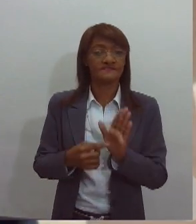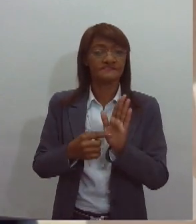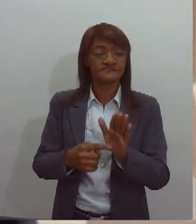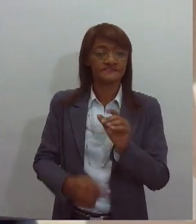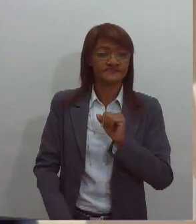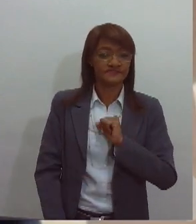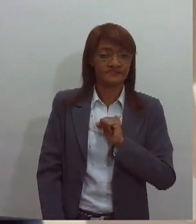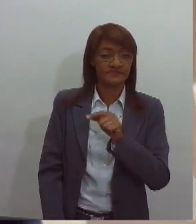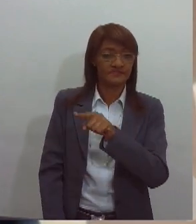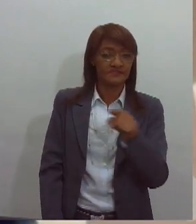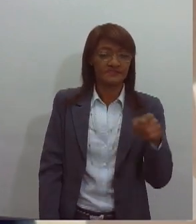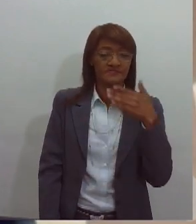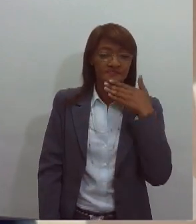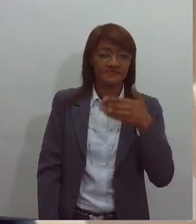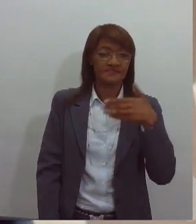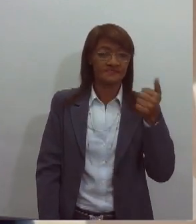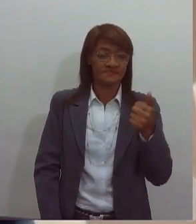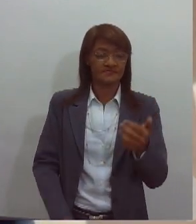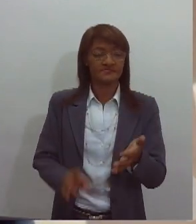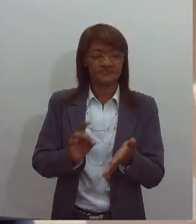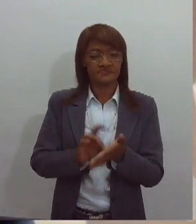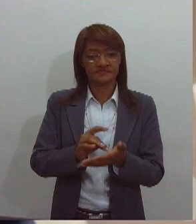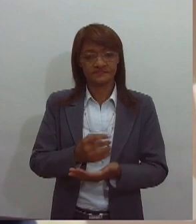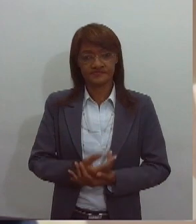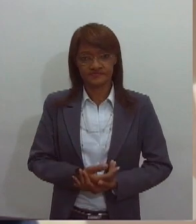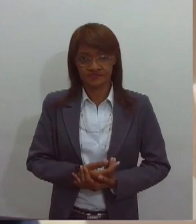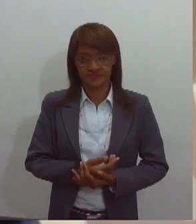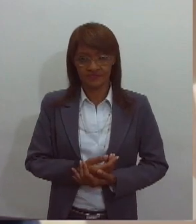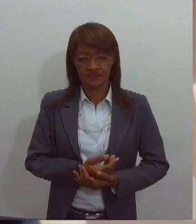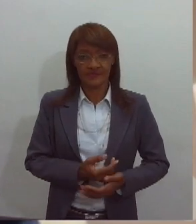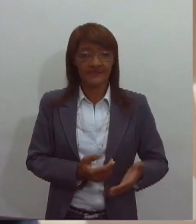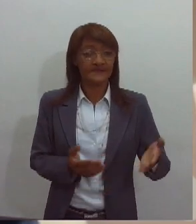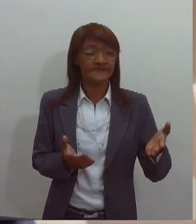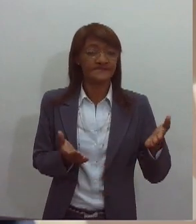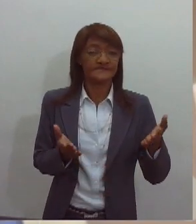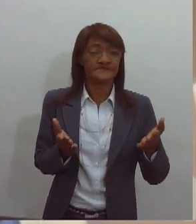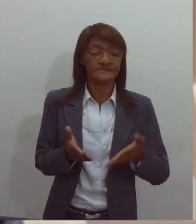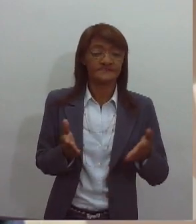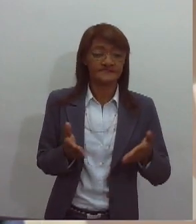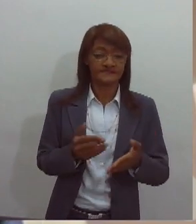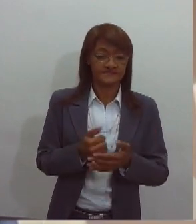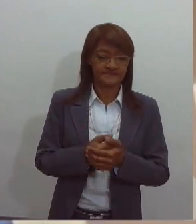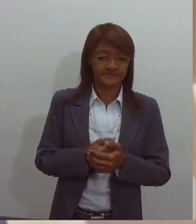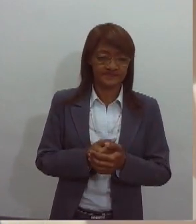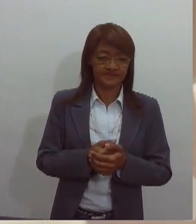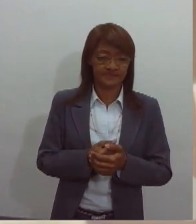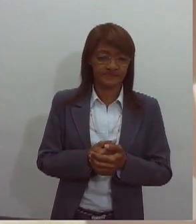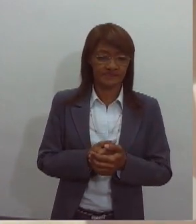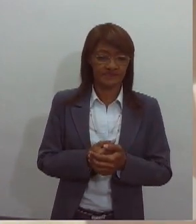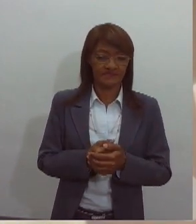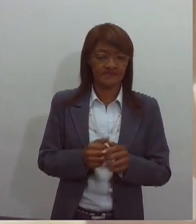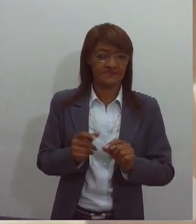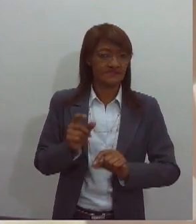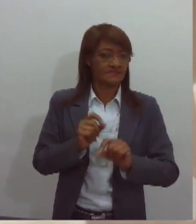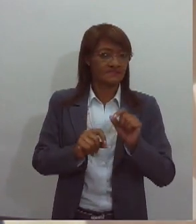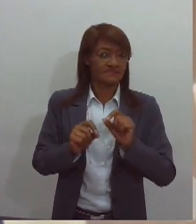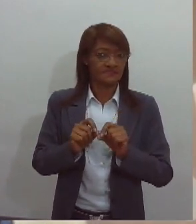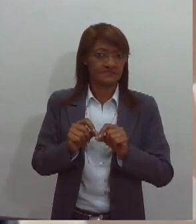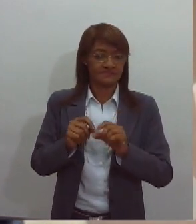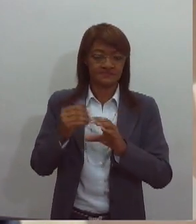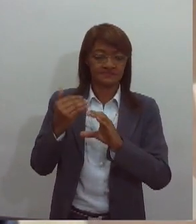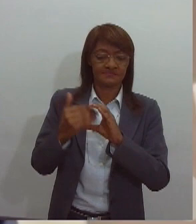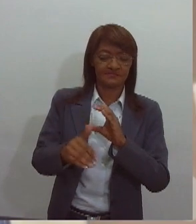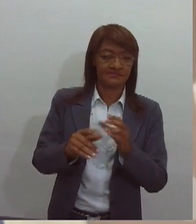de fato ao cidadão. Então, hoje a gente pensa de meios de tecnologia